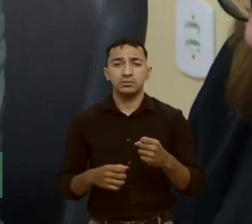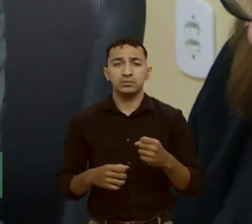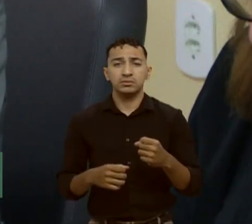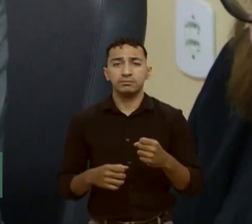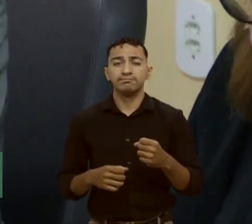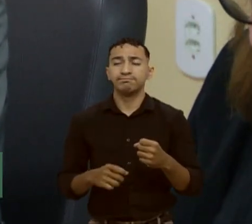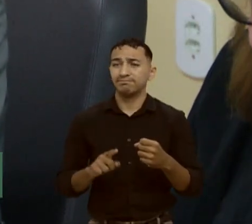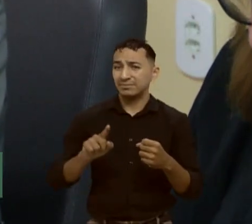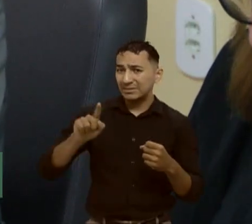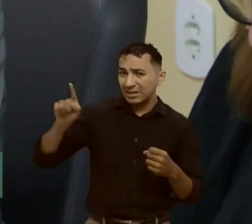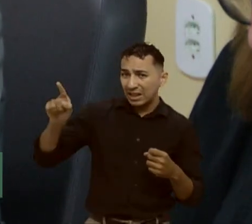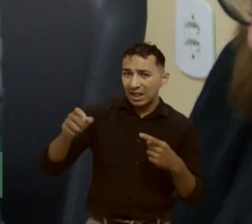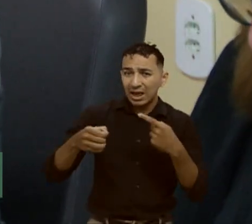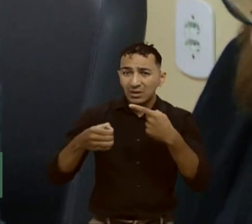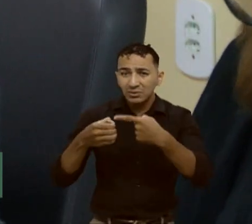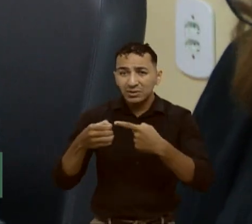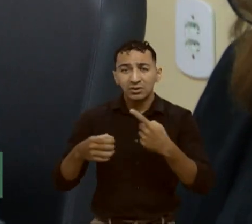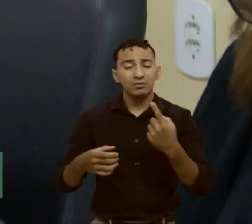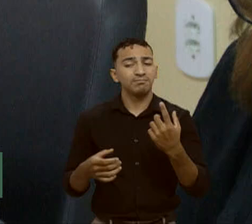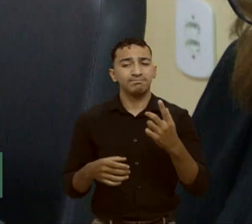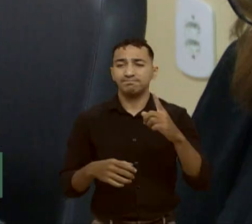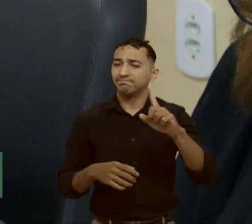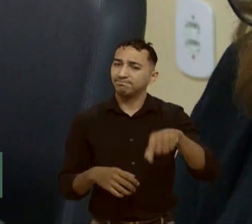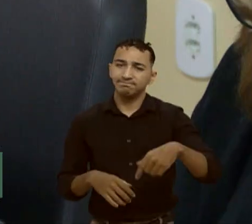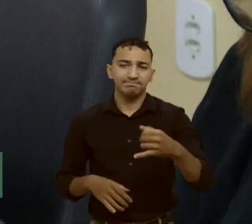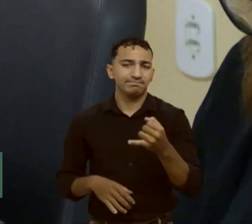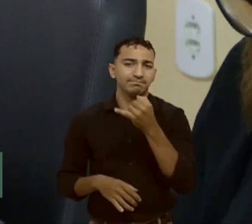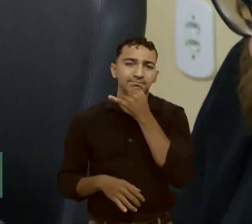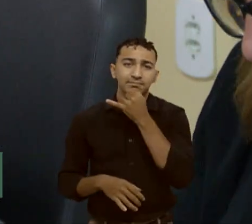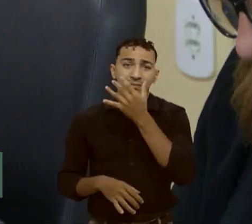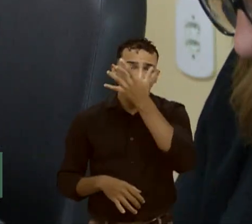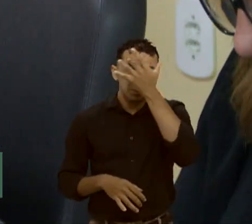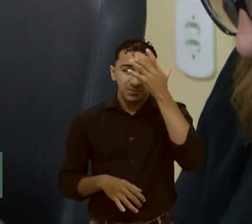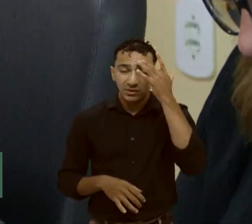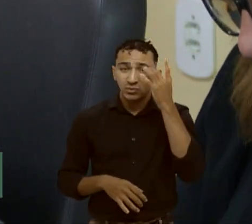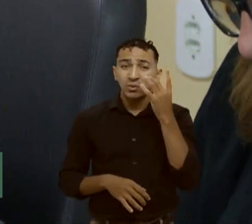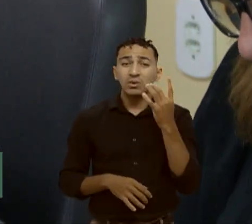entristecedor. A gente vê pessoas que passam o ano inteiro